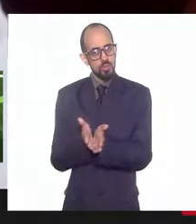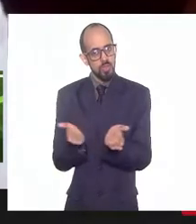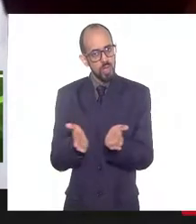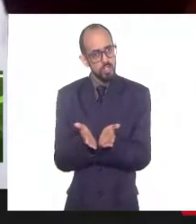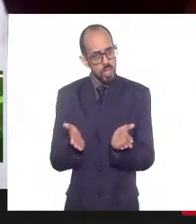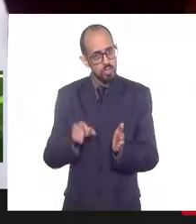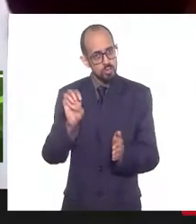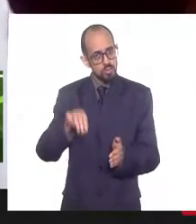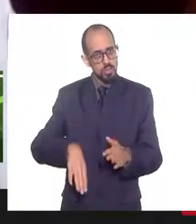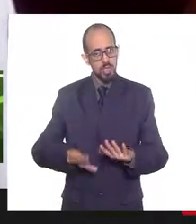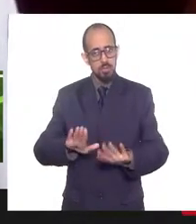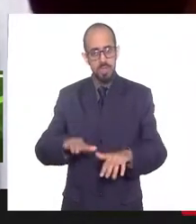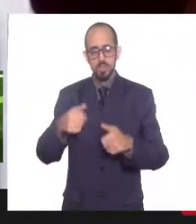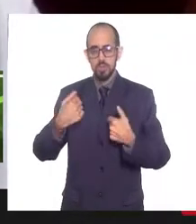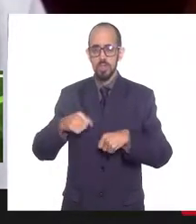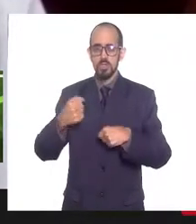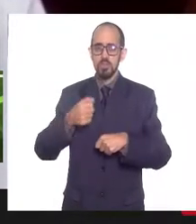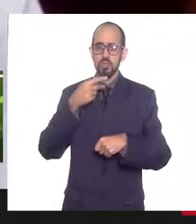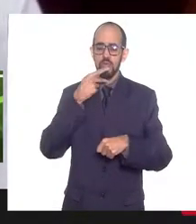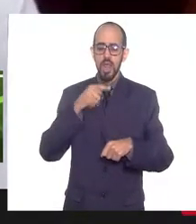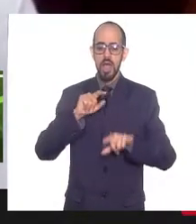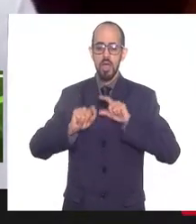que confessar que